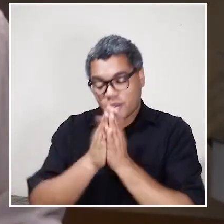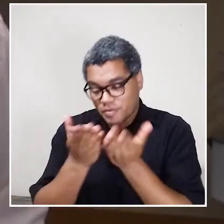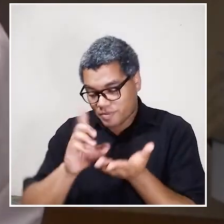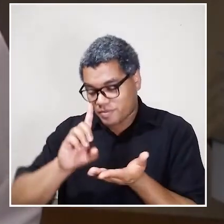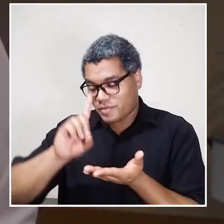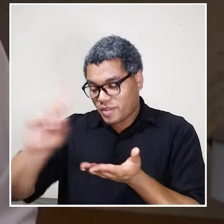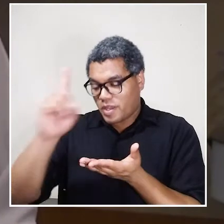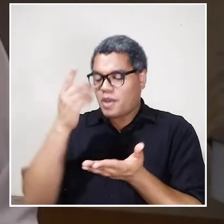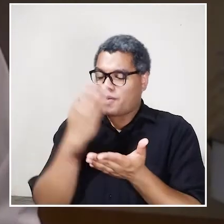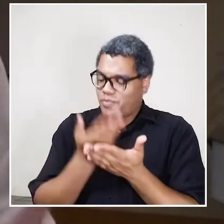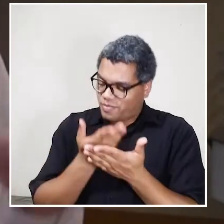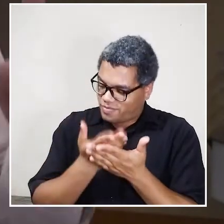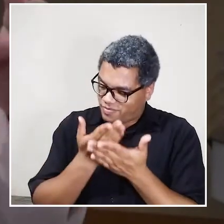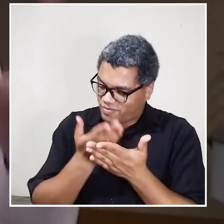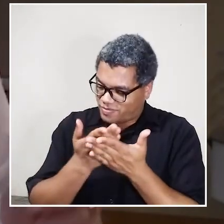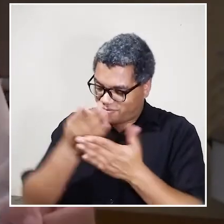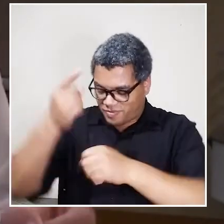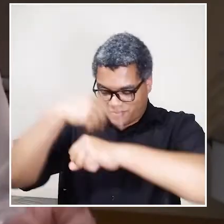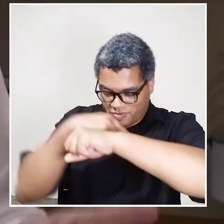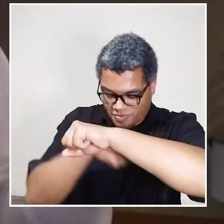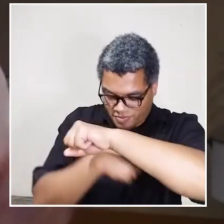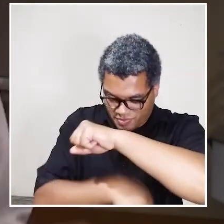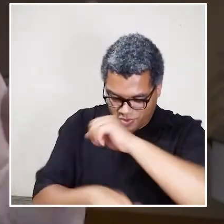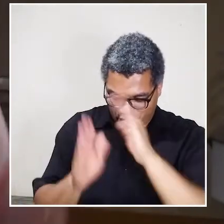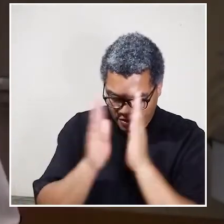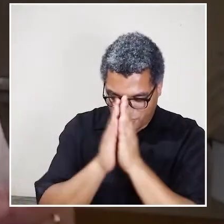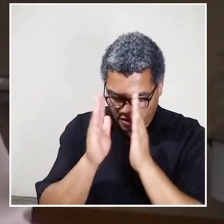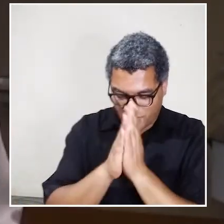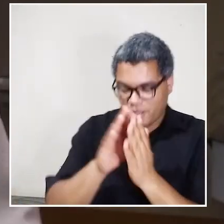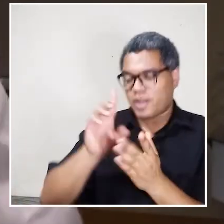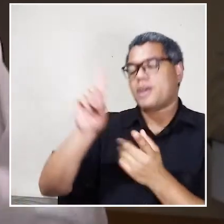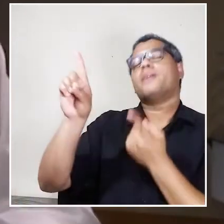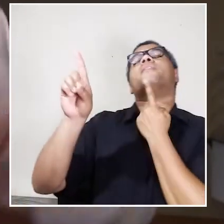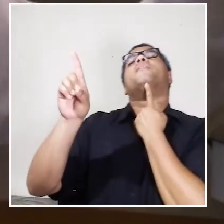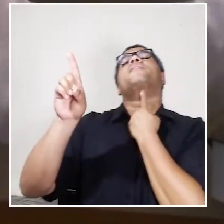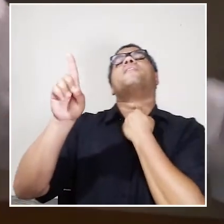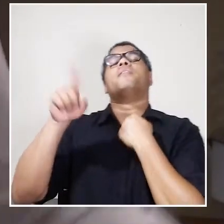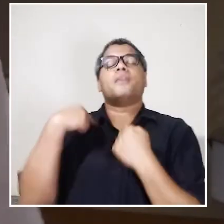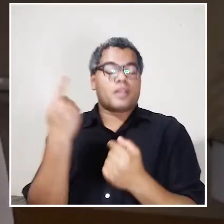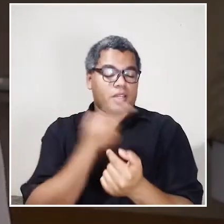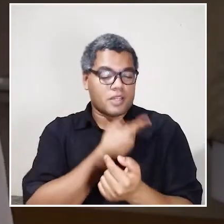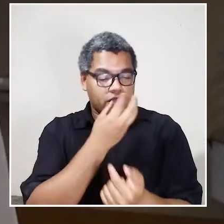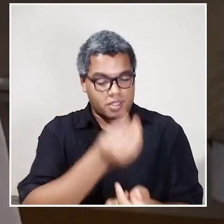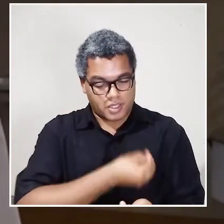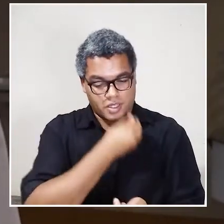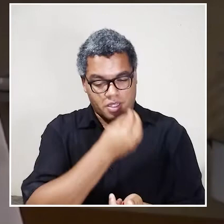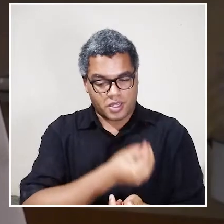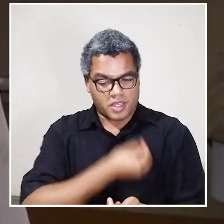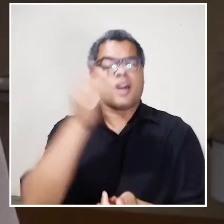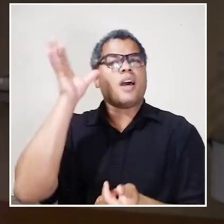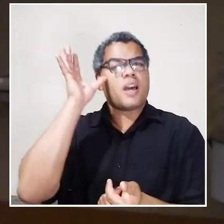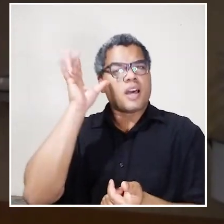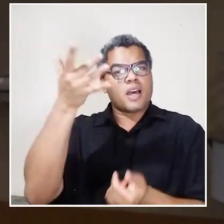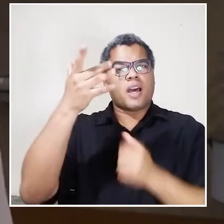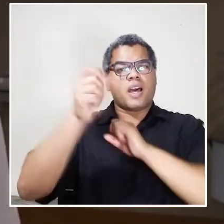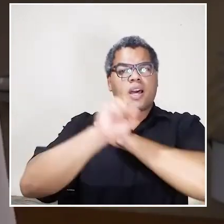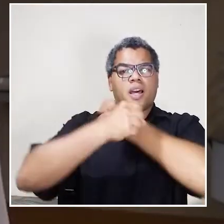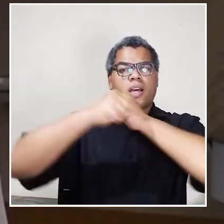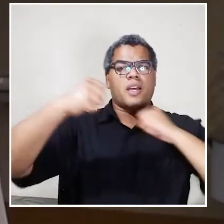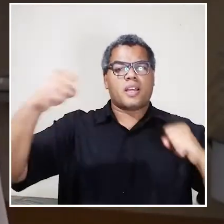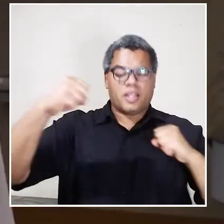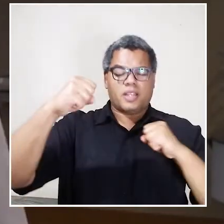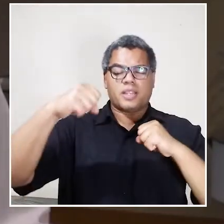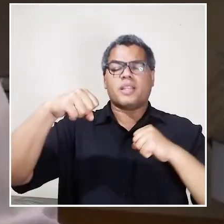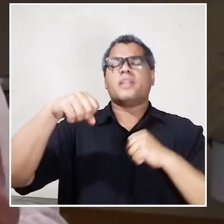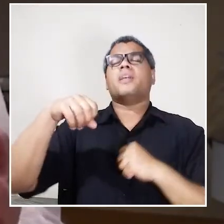de nós, buscarmos em oração a vontade do Senhor para a nossa vida, nas grandes decisões, nas deliberações capitais da